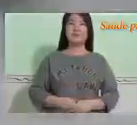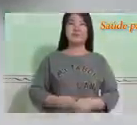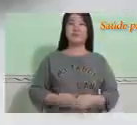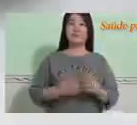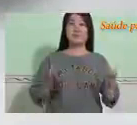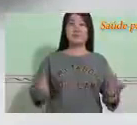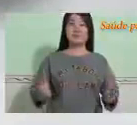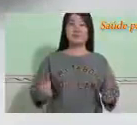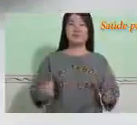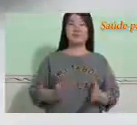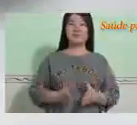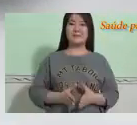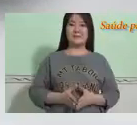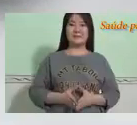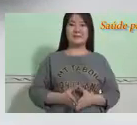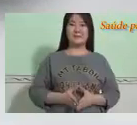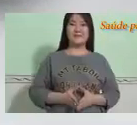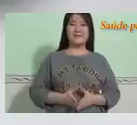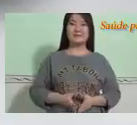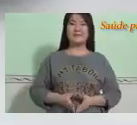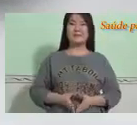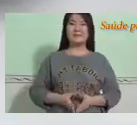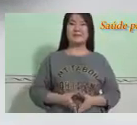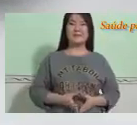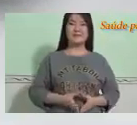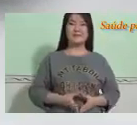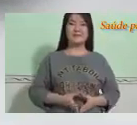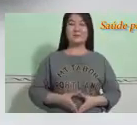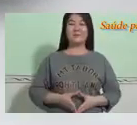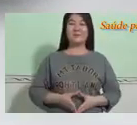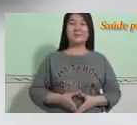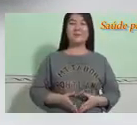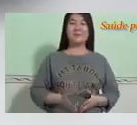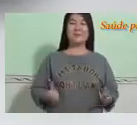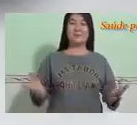de que ela goste e se divirta durante este período.